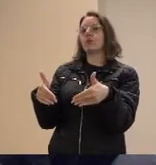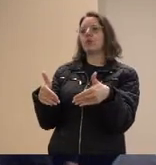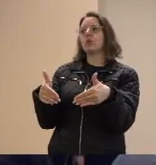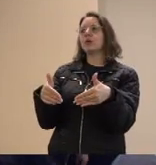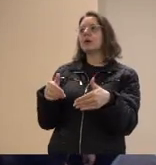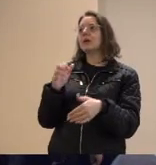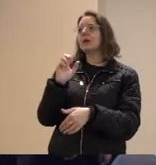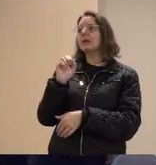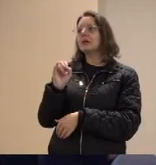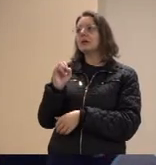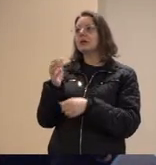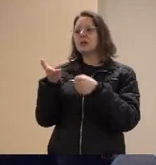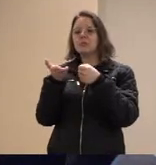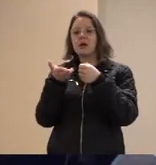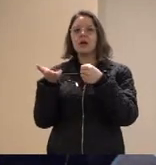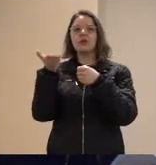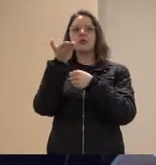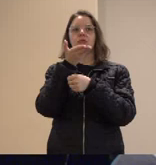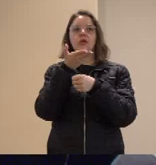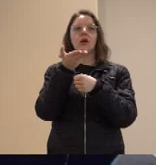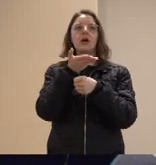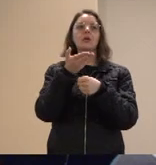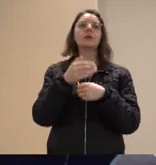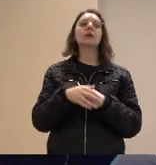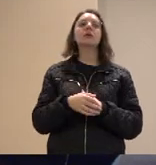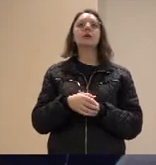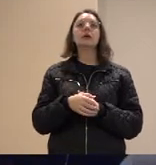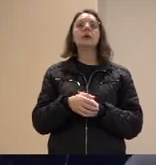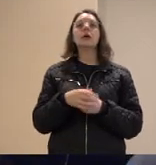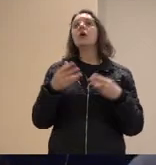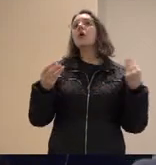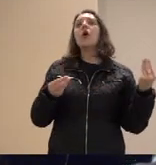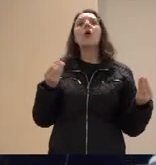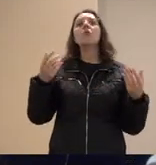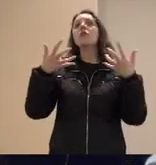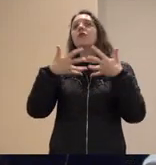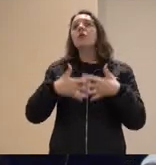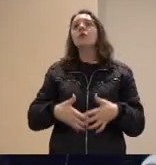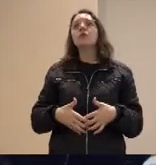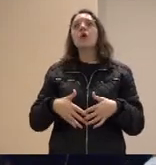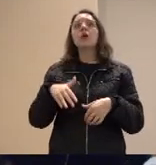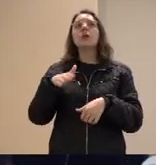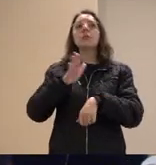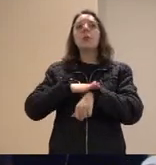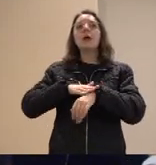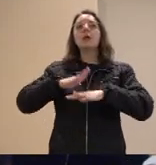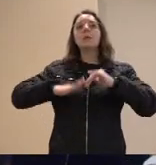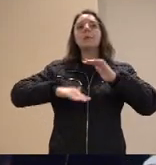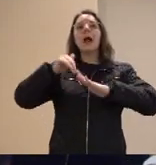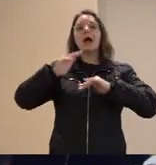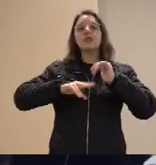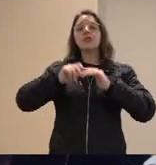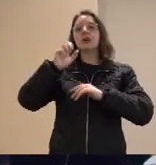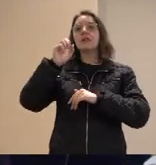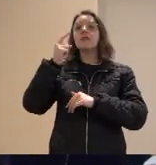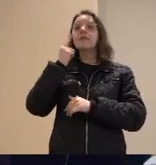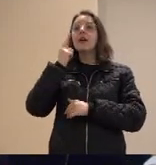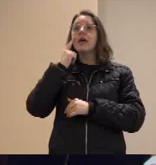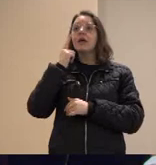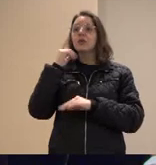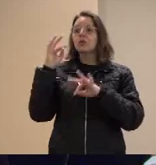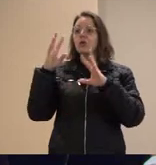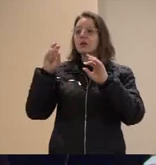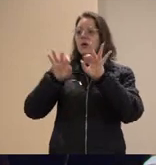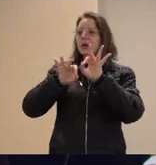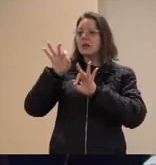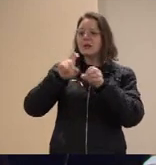né, de média ou até alta complexidade, como é que isso se dá na prática, considerando a sistemática